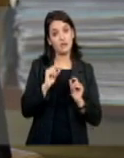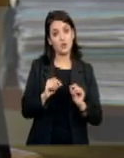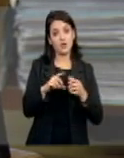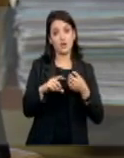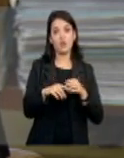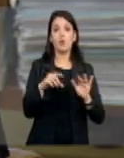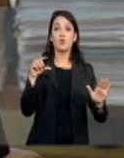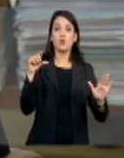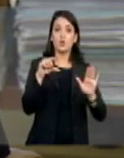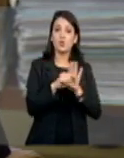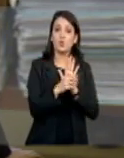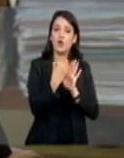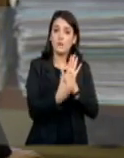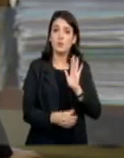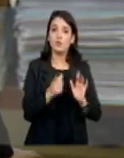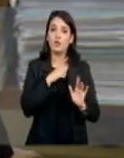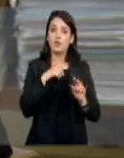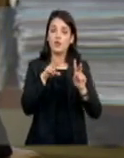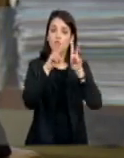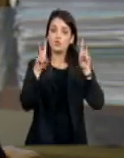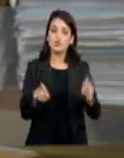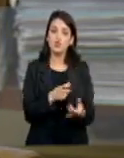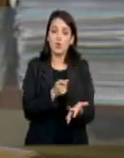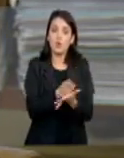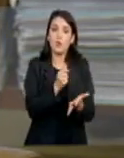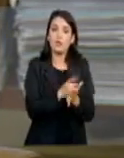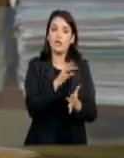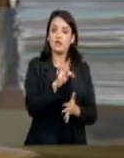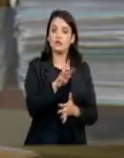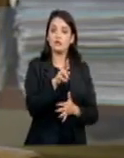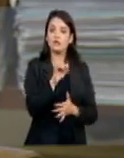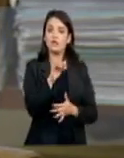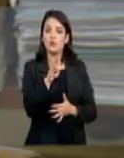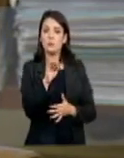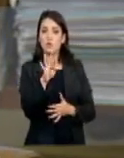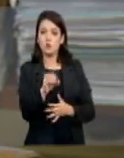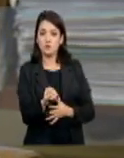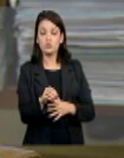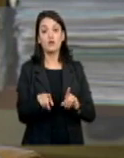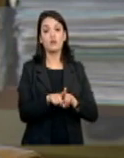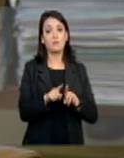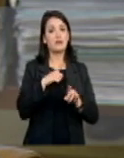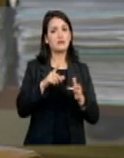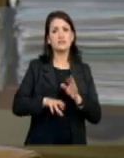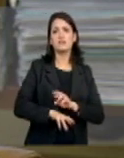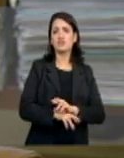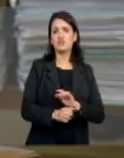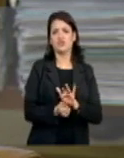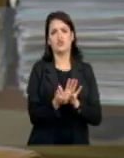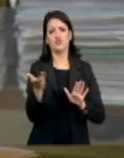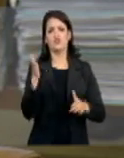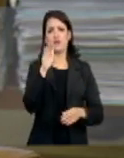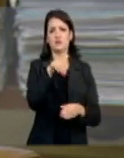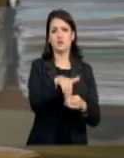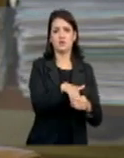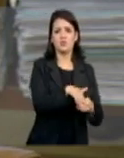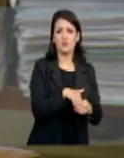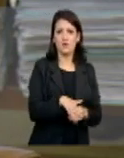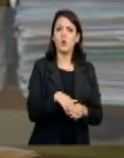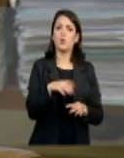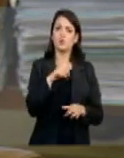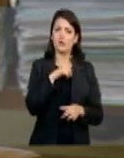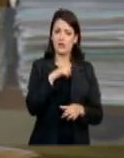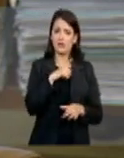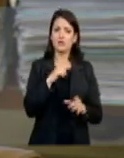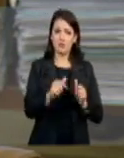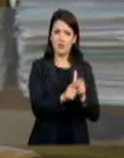ao lançamento tributário vence 20 desse julgado bem assim dos diversos votos que então compuseram a corrente